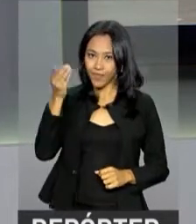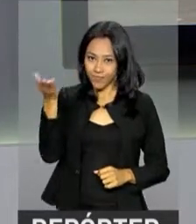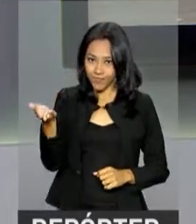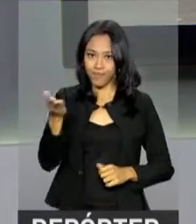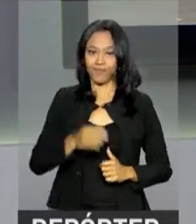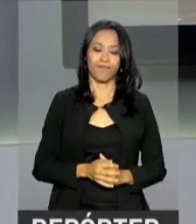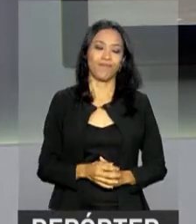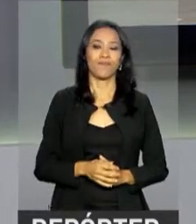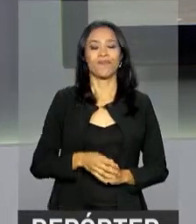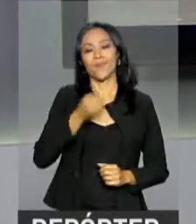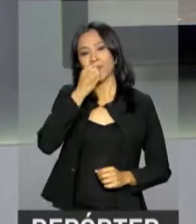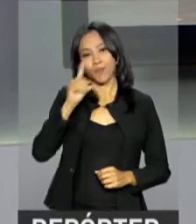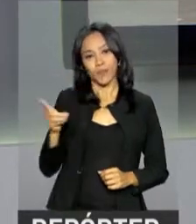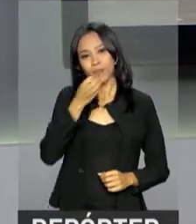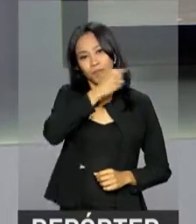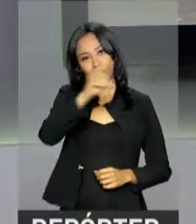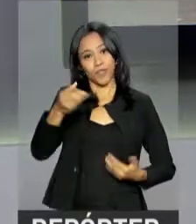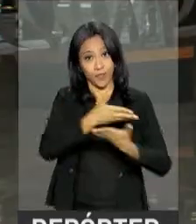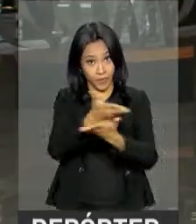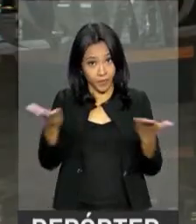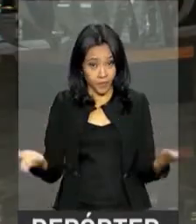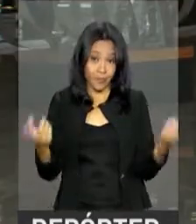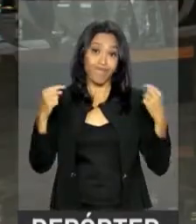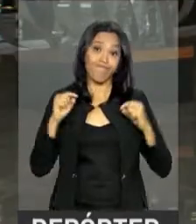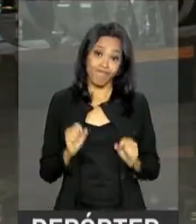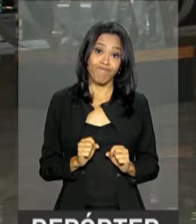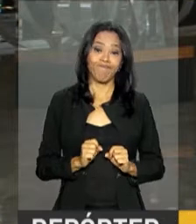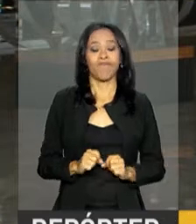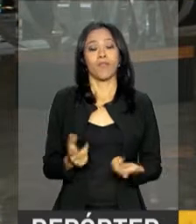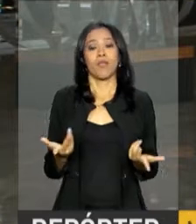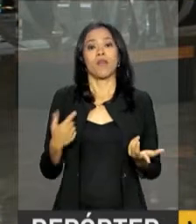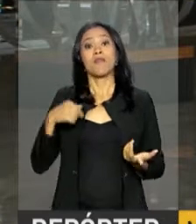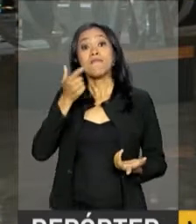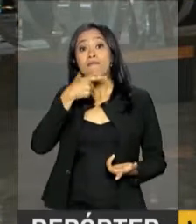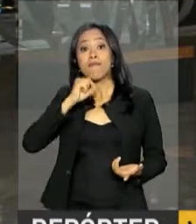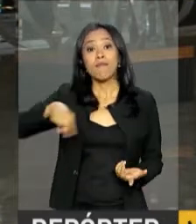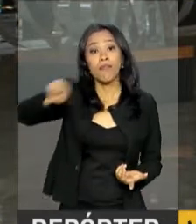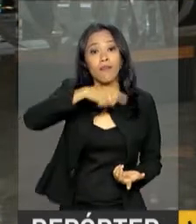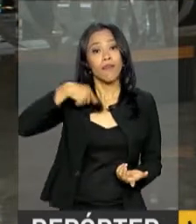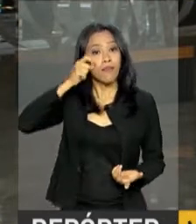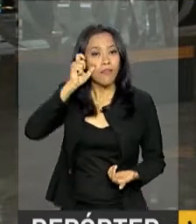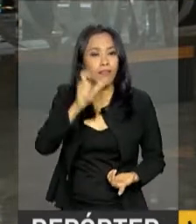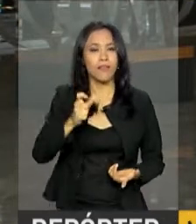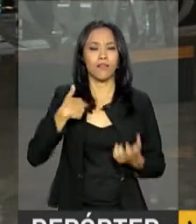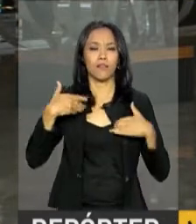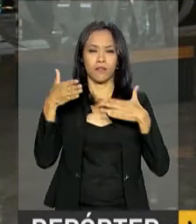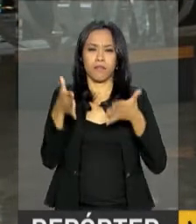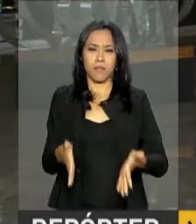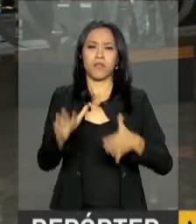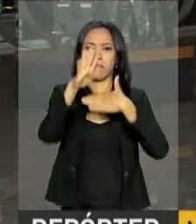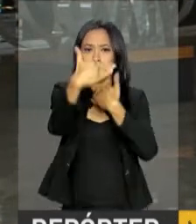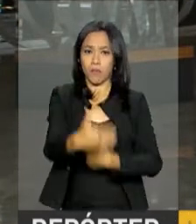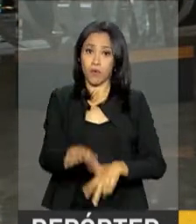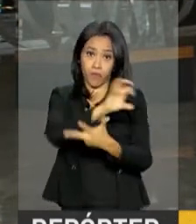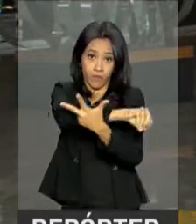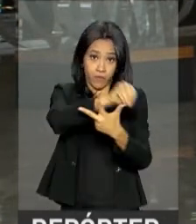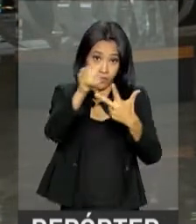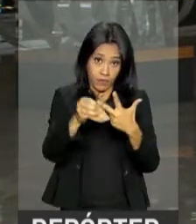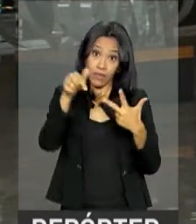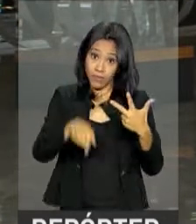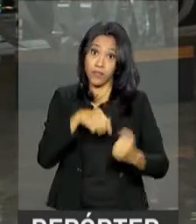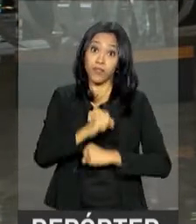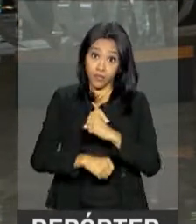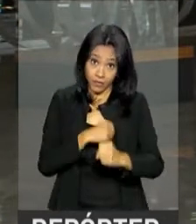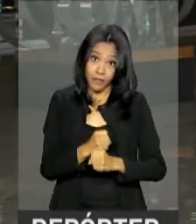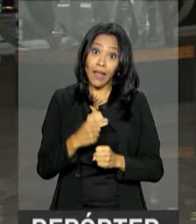você bom dia pra isso é bom dia a todos pois é thaíssa os interessados em participar do exame nacional do ensino médio deste